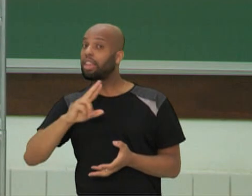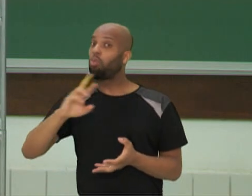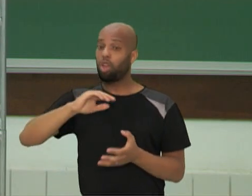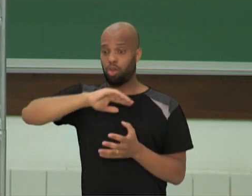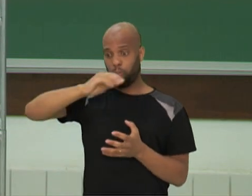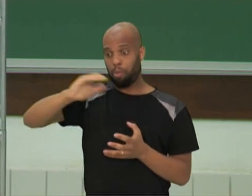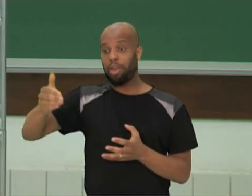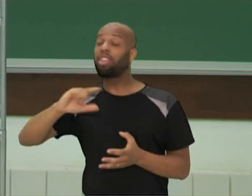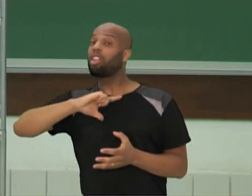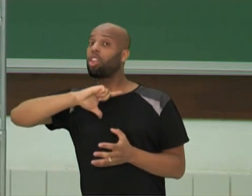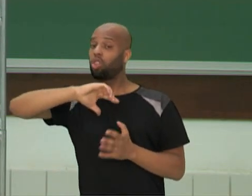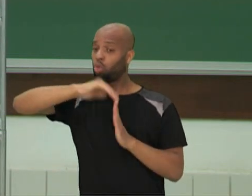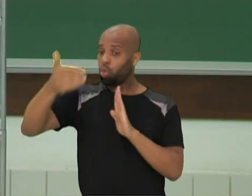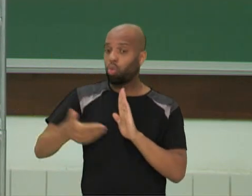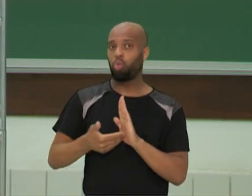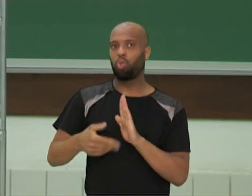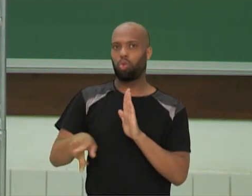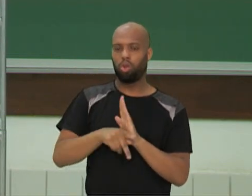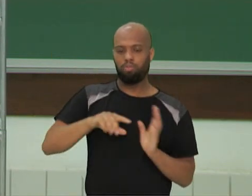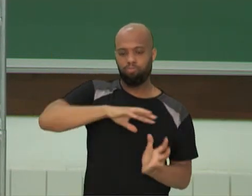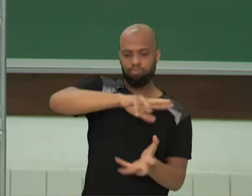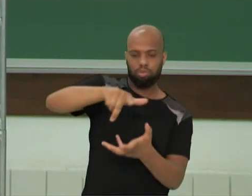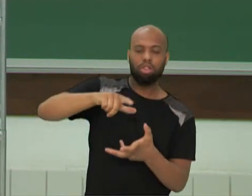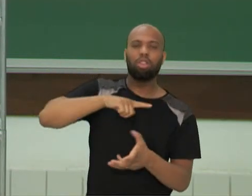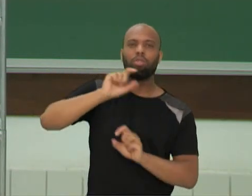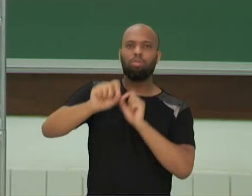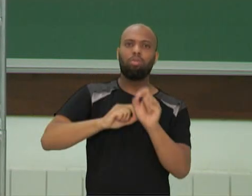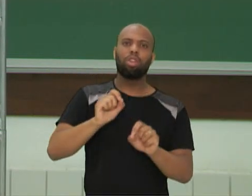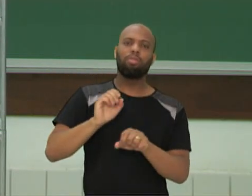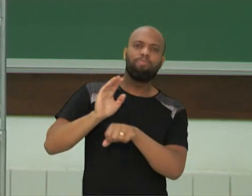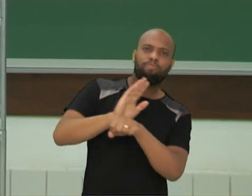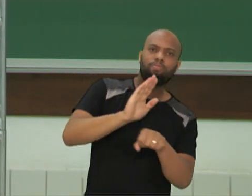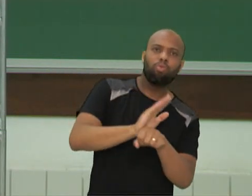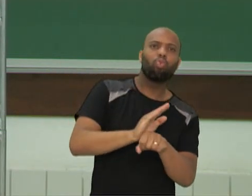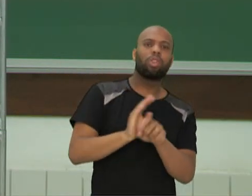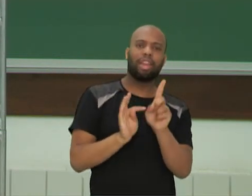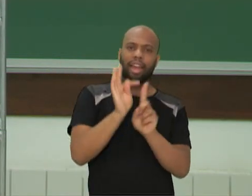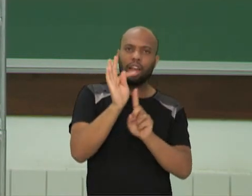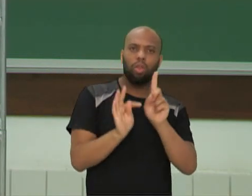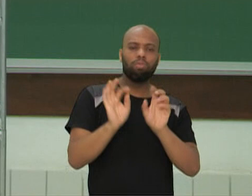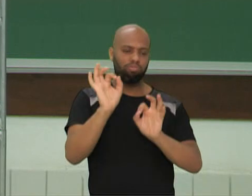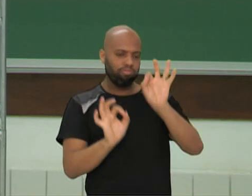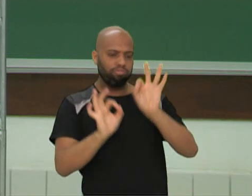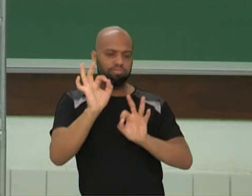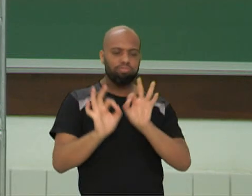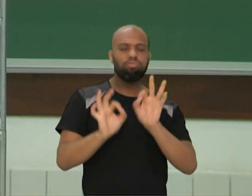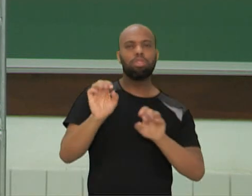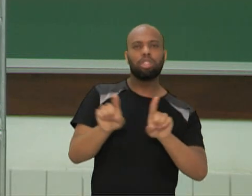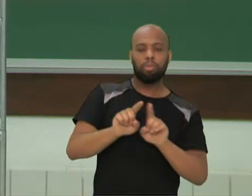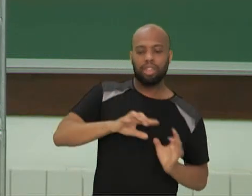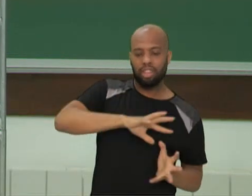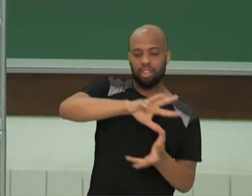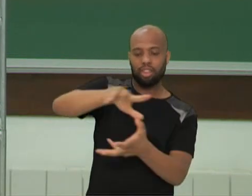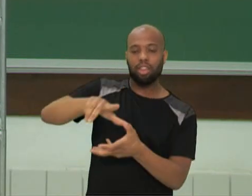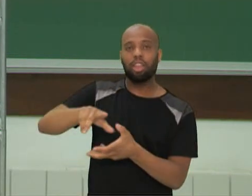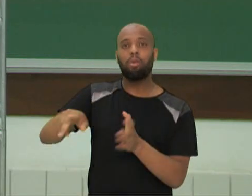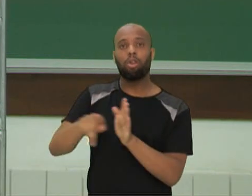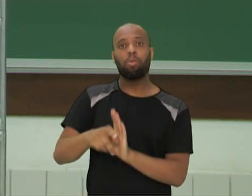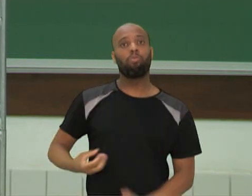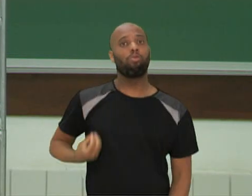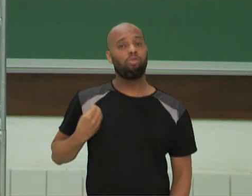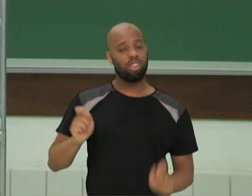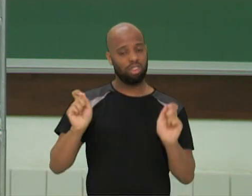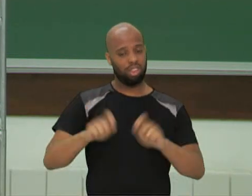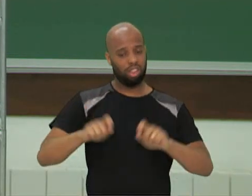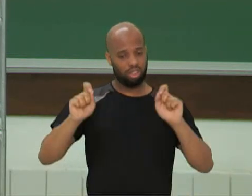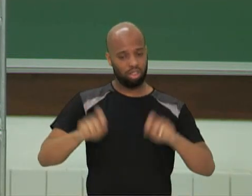atmosfera, que atuam como reguladores térmicos, tornando a Terra um planeta habitável para as